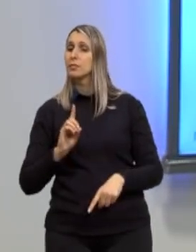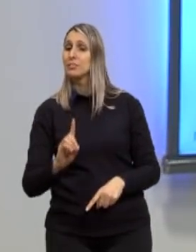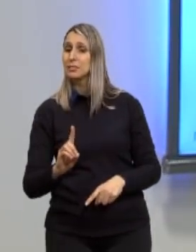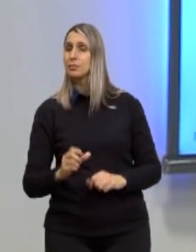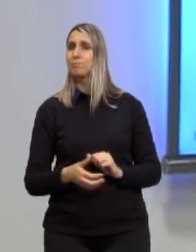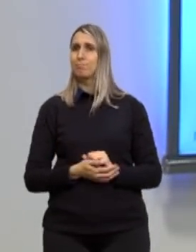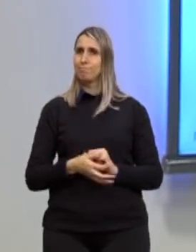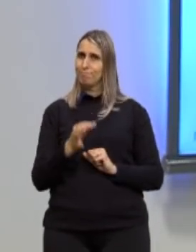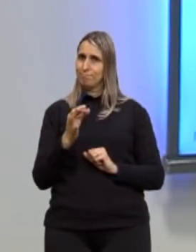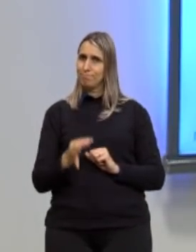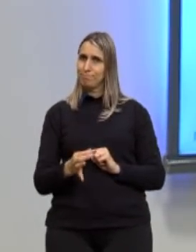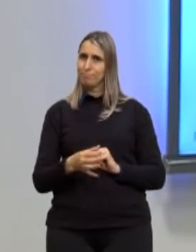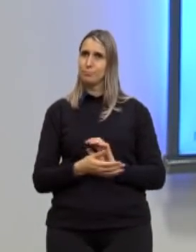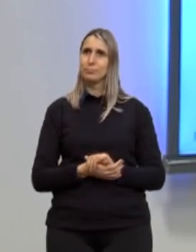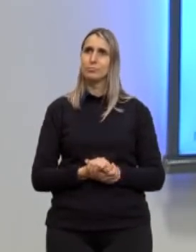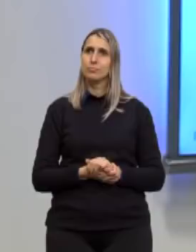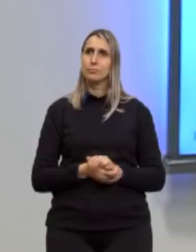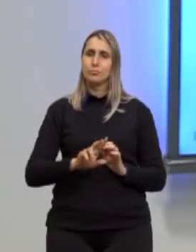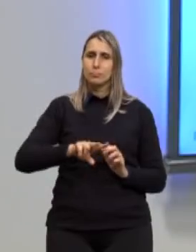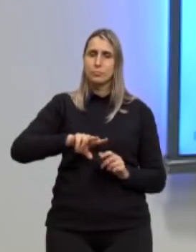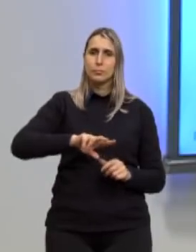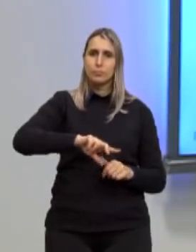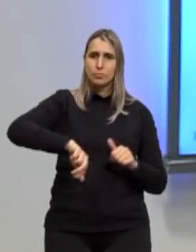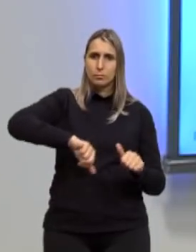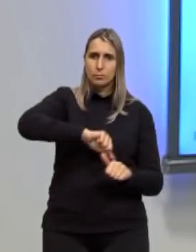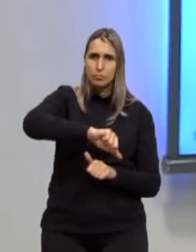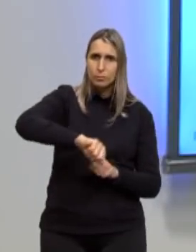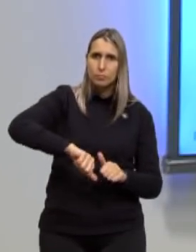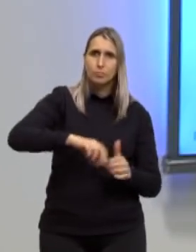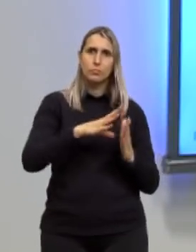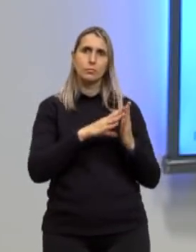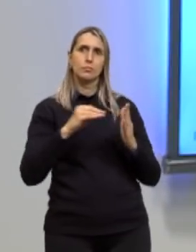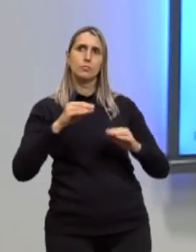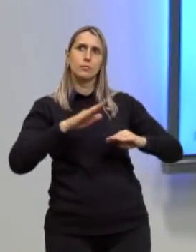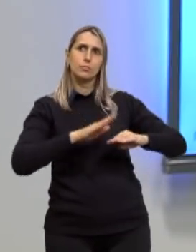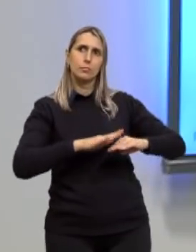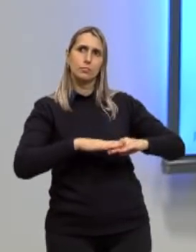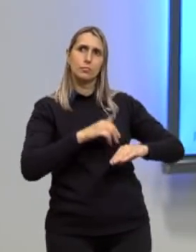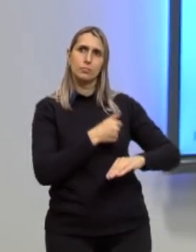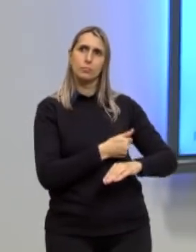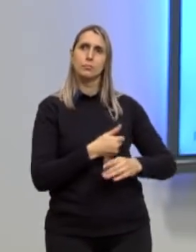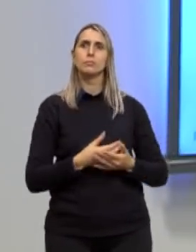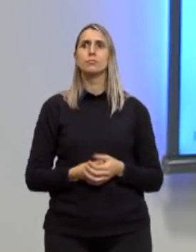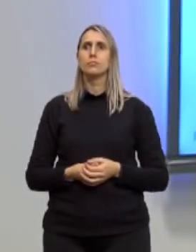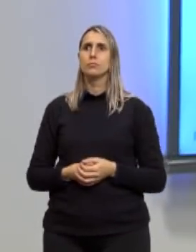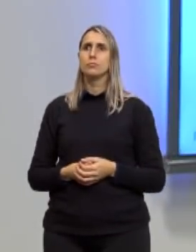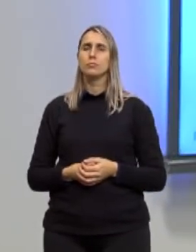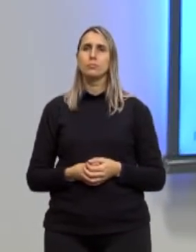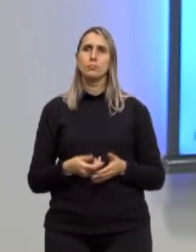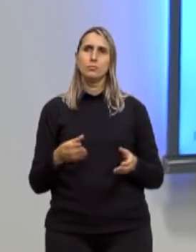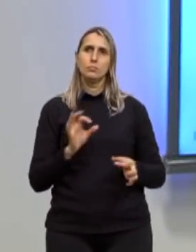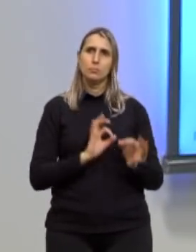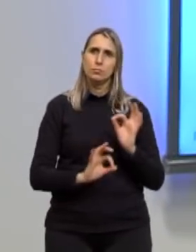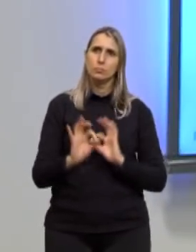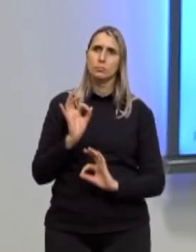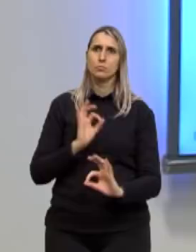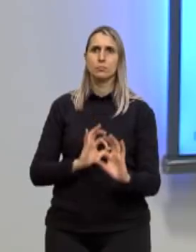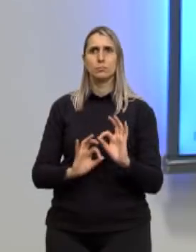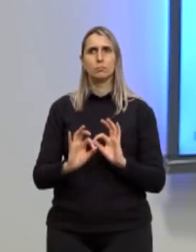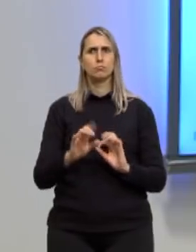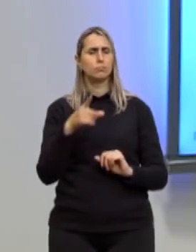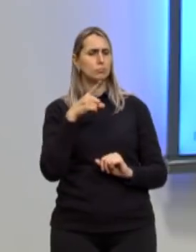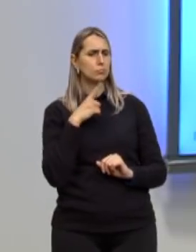certo transferir para o modelo de matemática oi e aí vamos montar o que